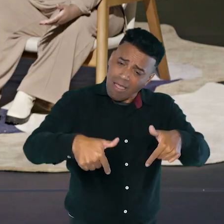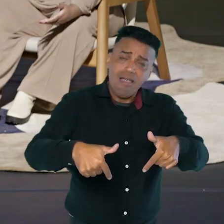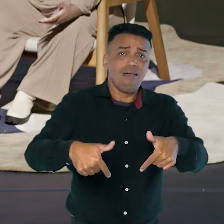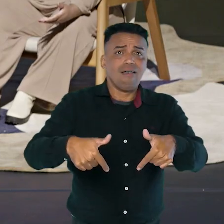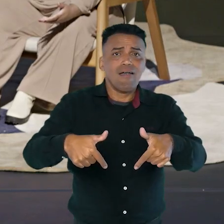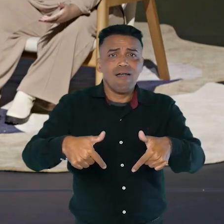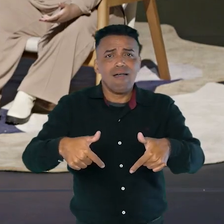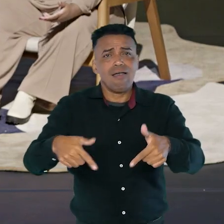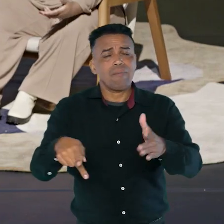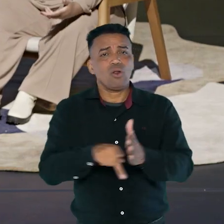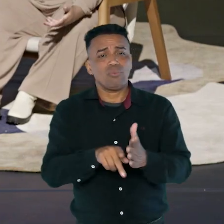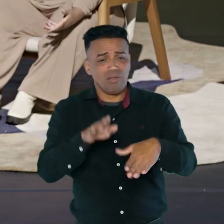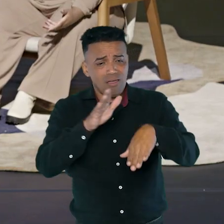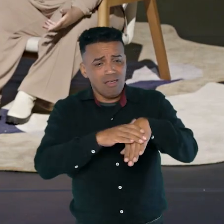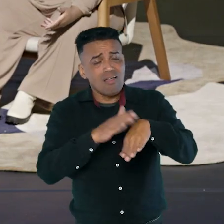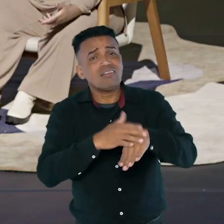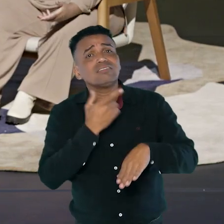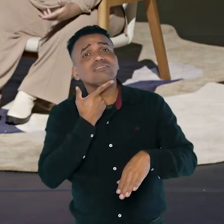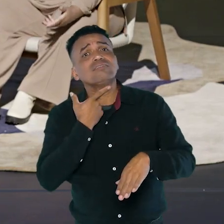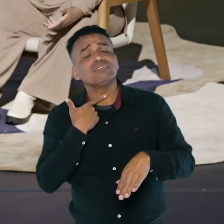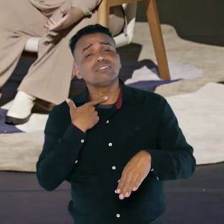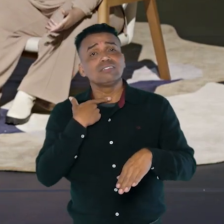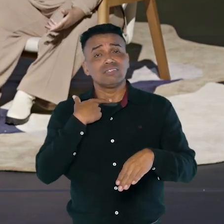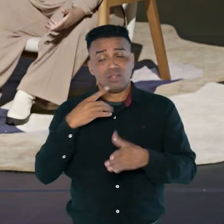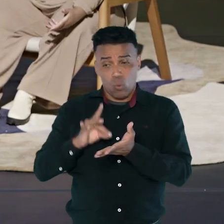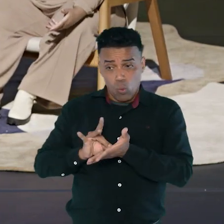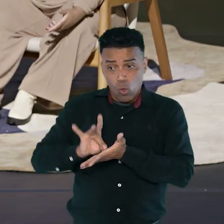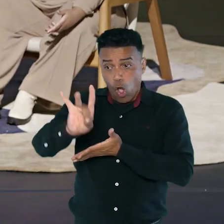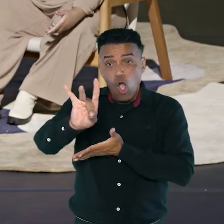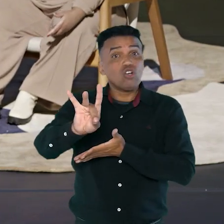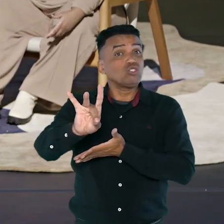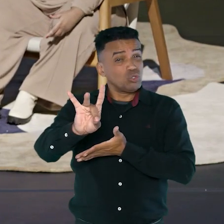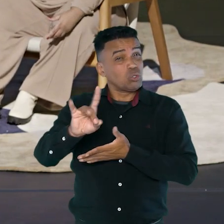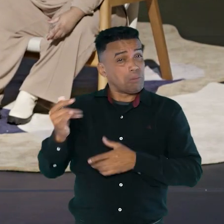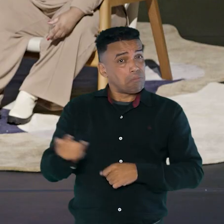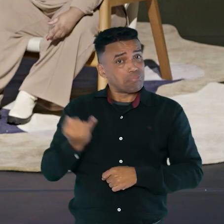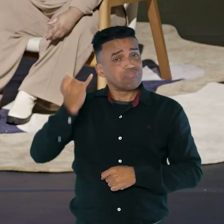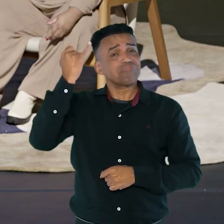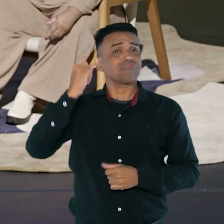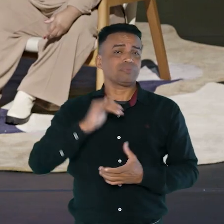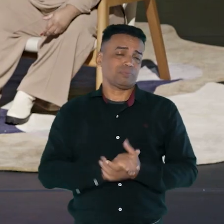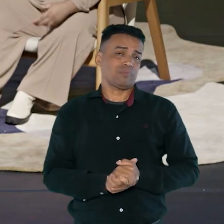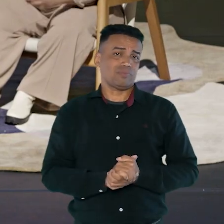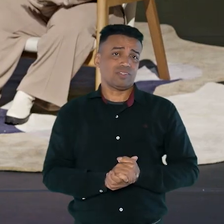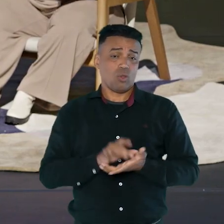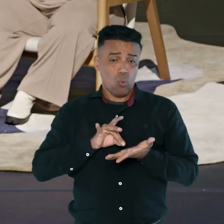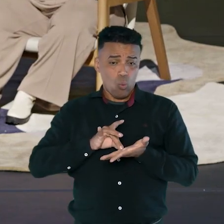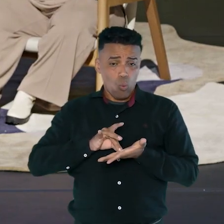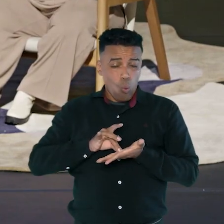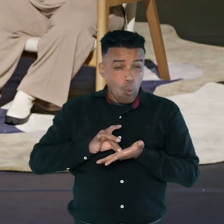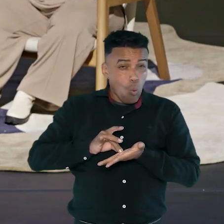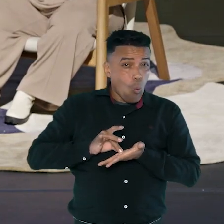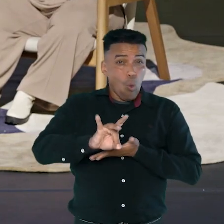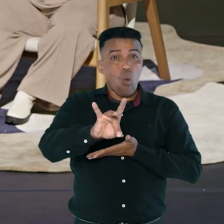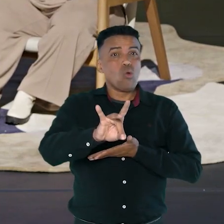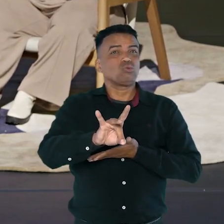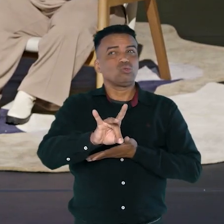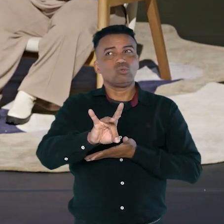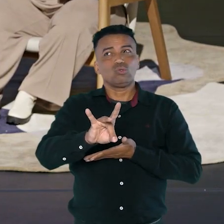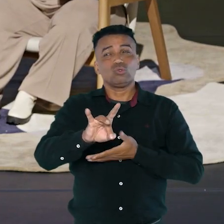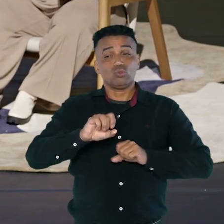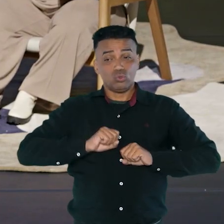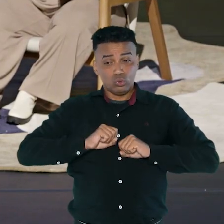partir do desejo. Eu acho que o ódio é fundamental. E o ódio, para